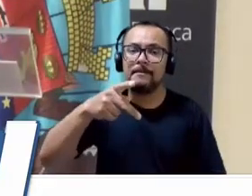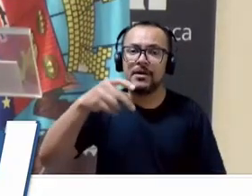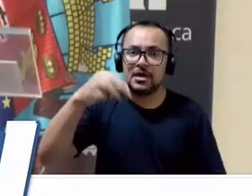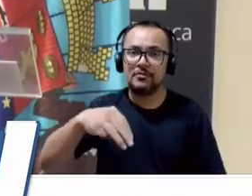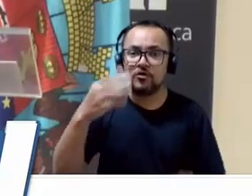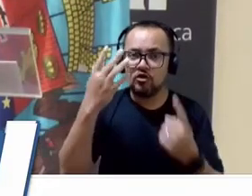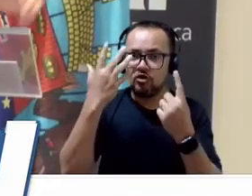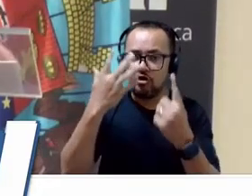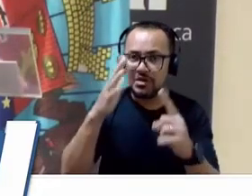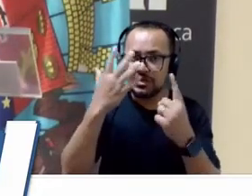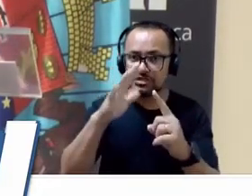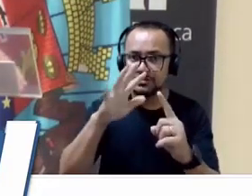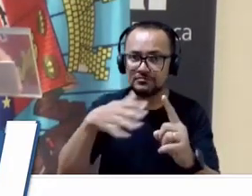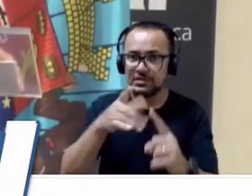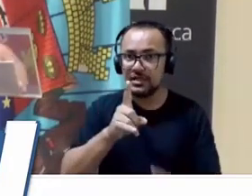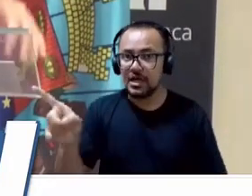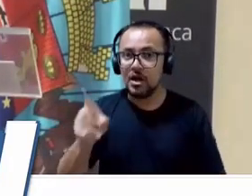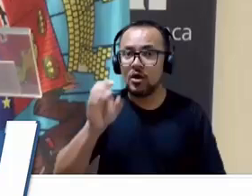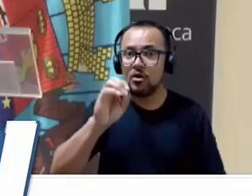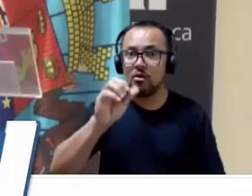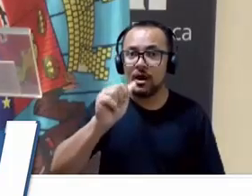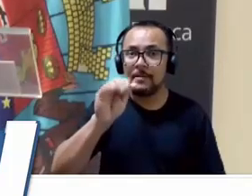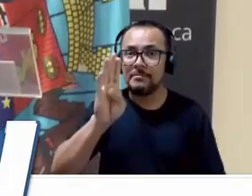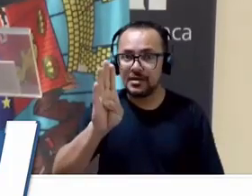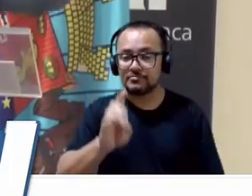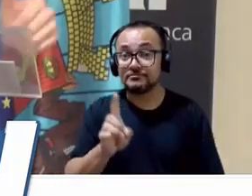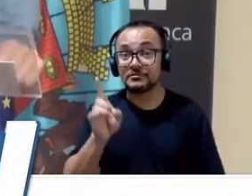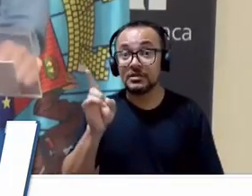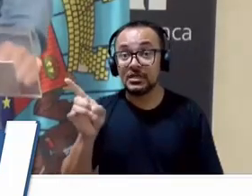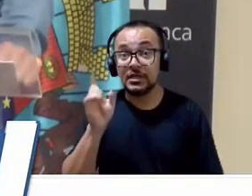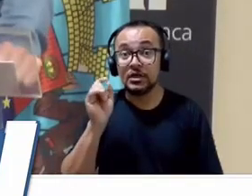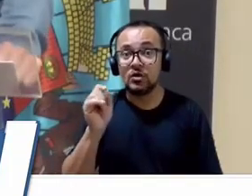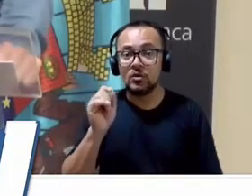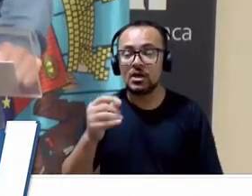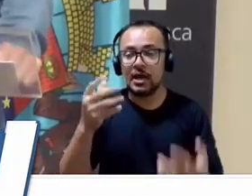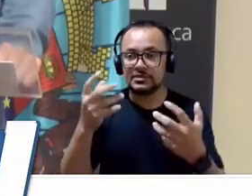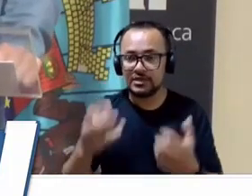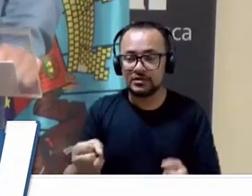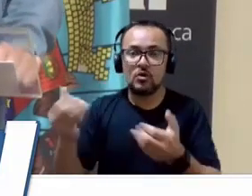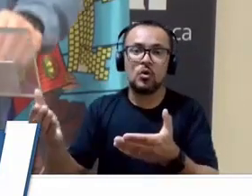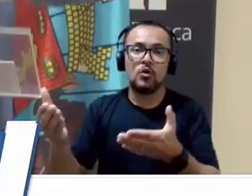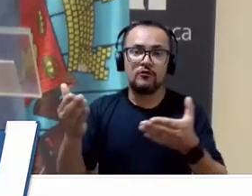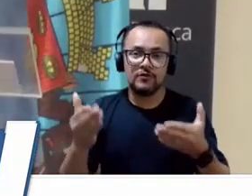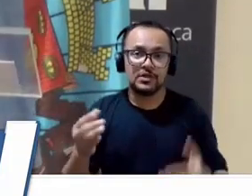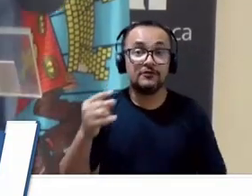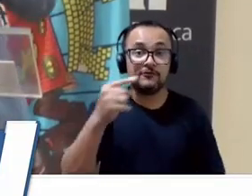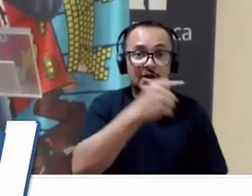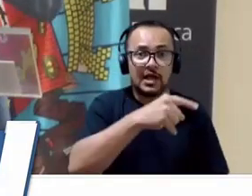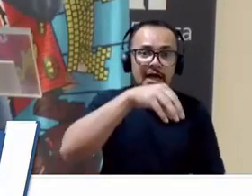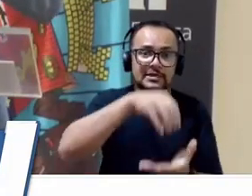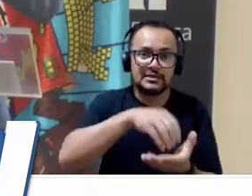OAB e ele muito solícito atendeu o nosso convite foi até a central de polícia judiciária e andou tudo